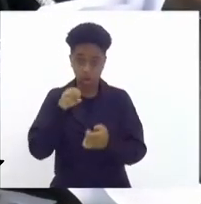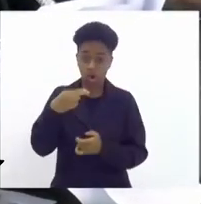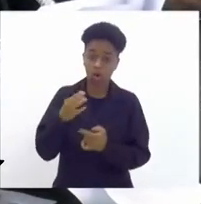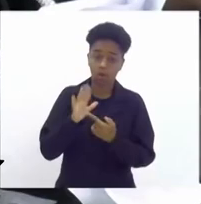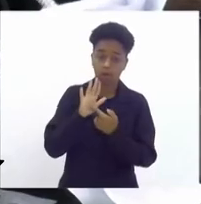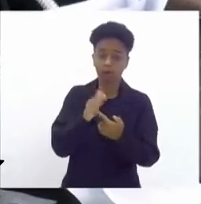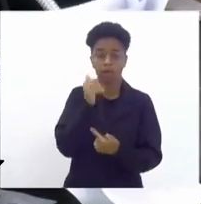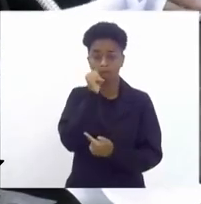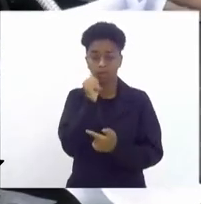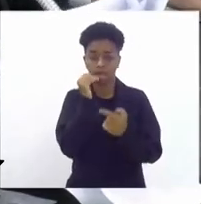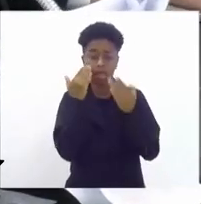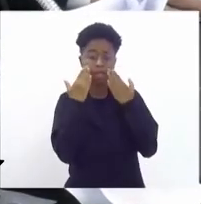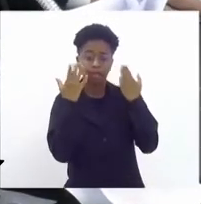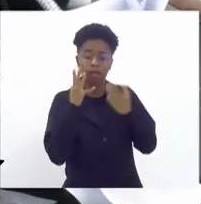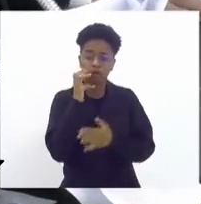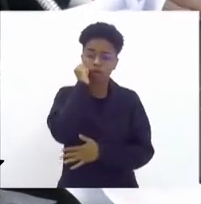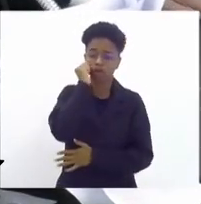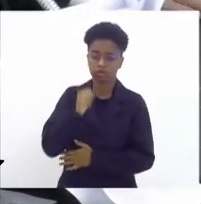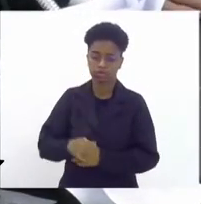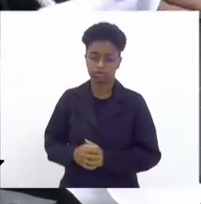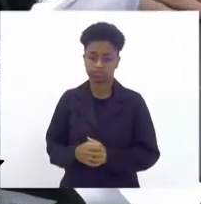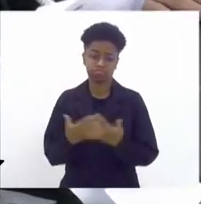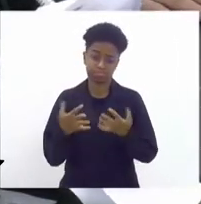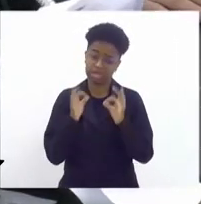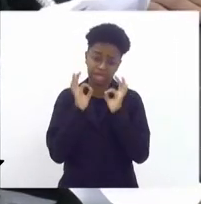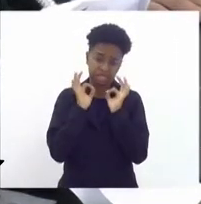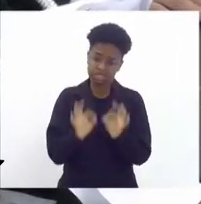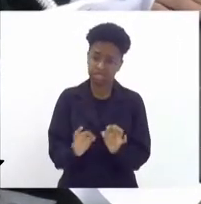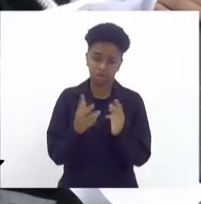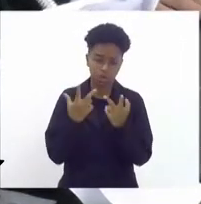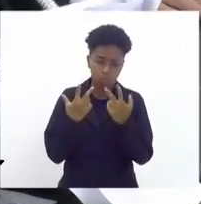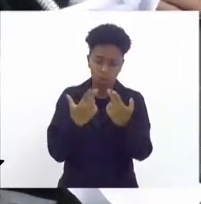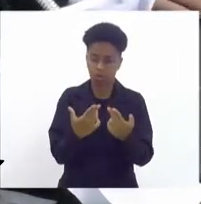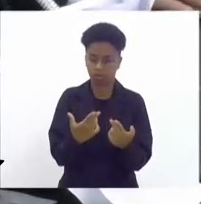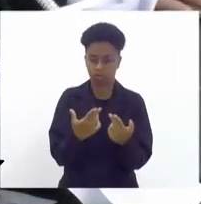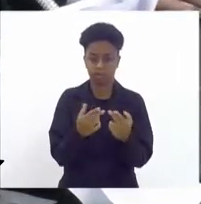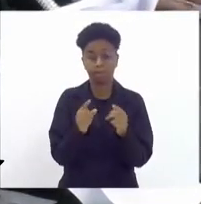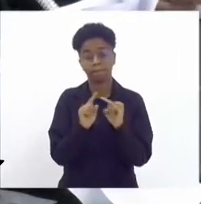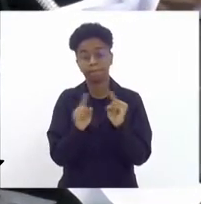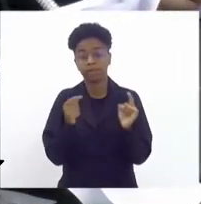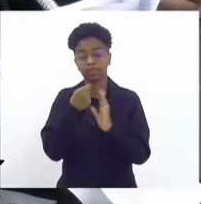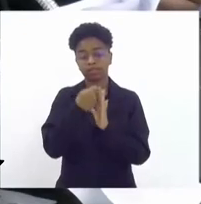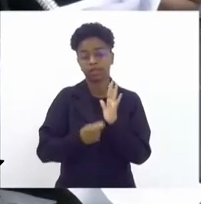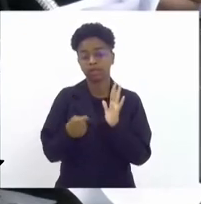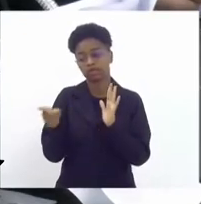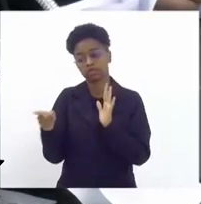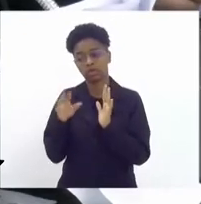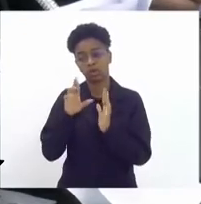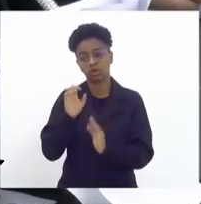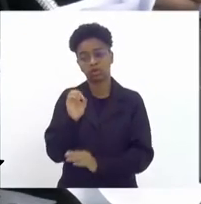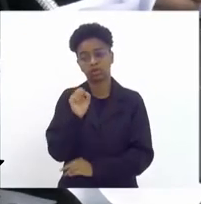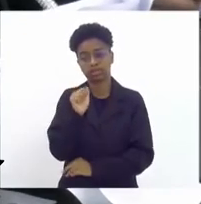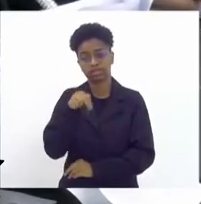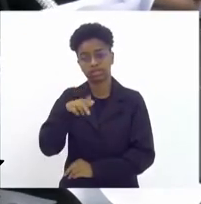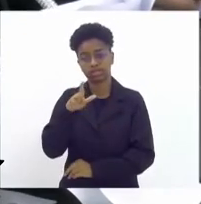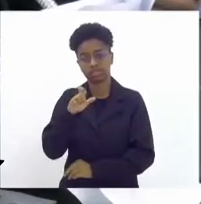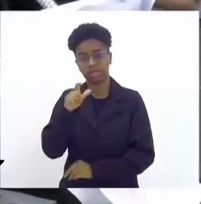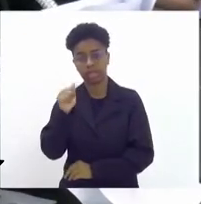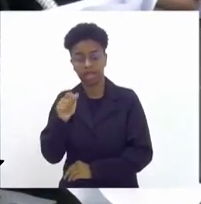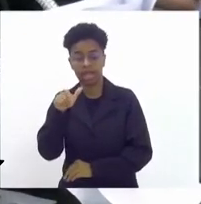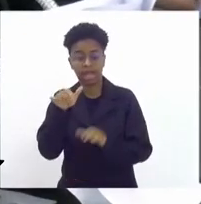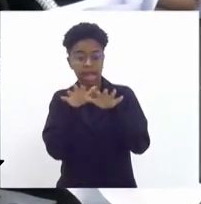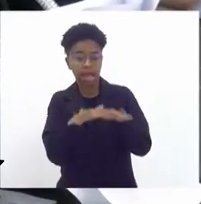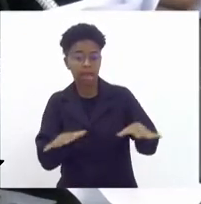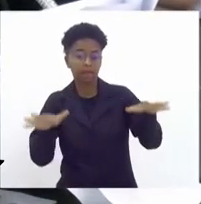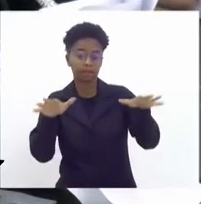situações de discriminação, humilhação e constrangimento. Ou seja, é exatamente a mesma coisa, sendo que o texto da deputada Rosângela ainda é mais amplo,